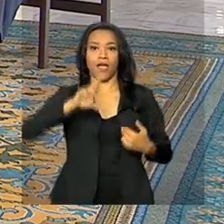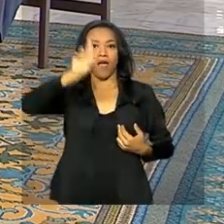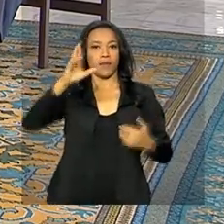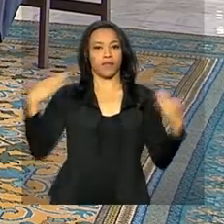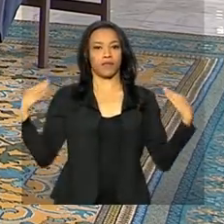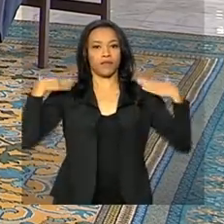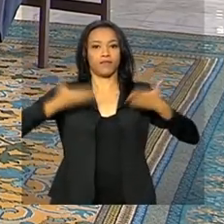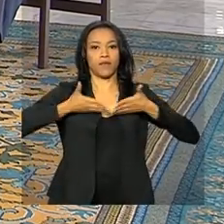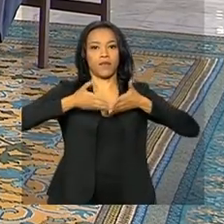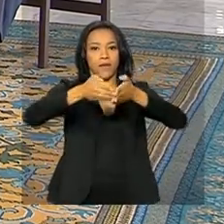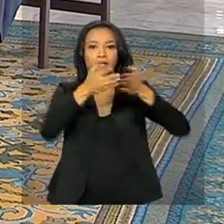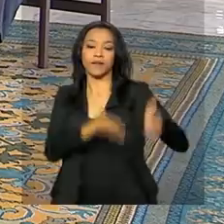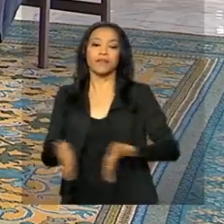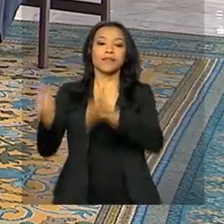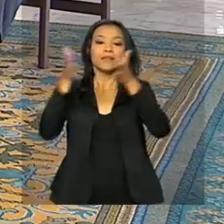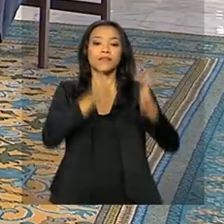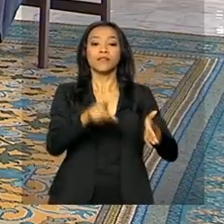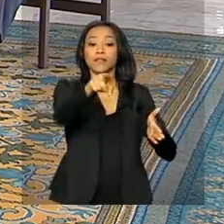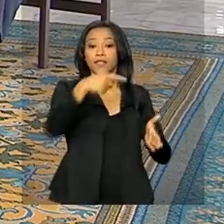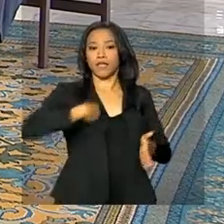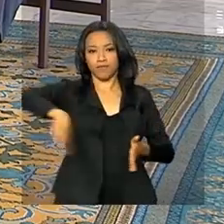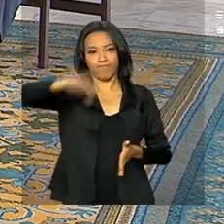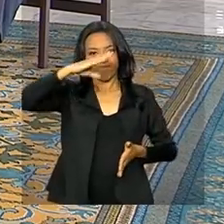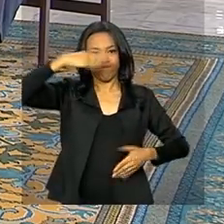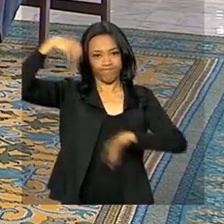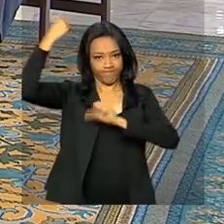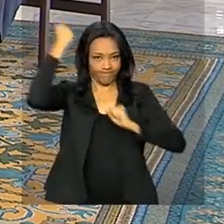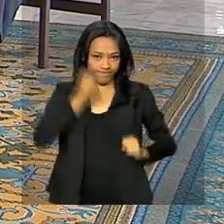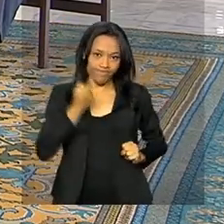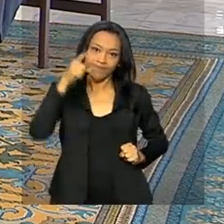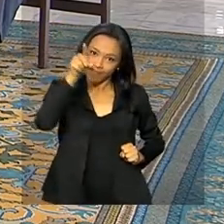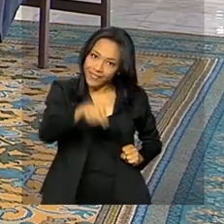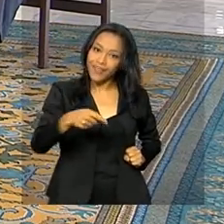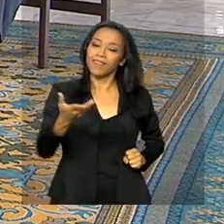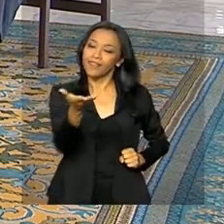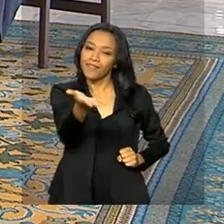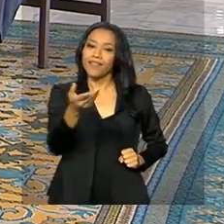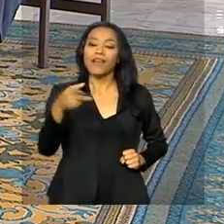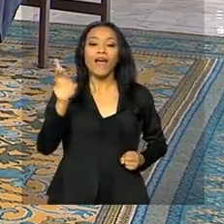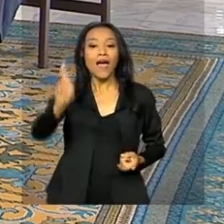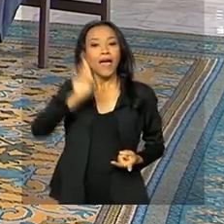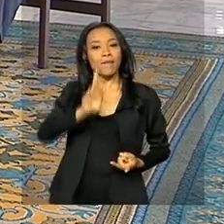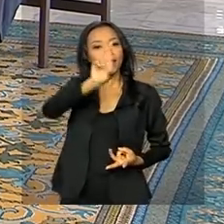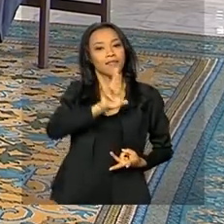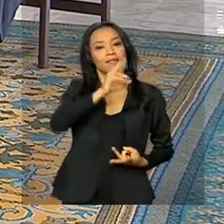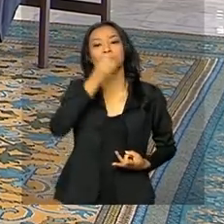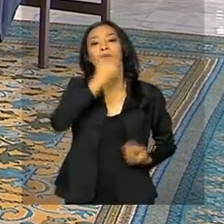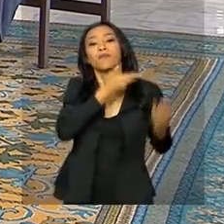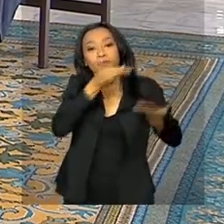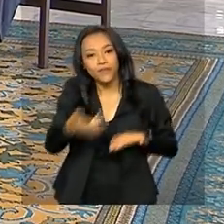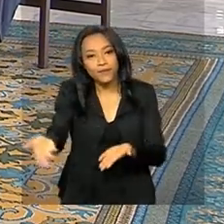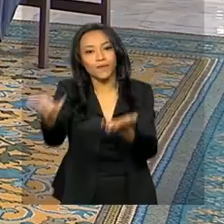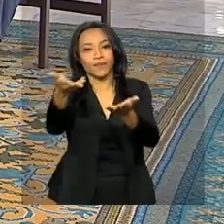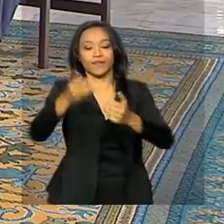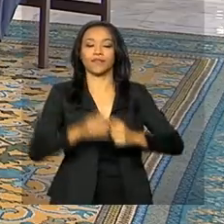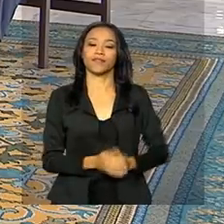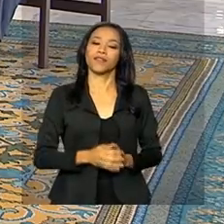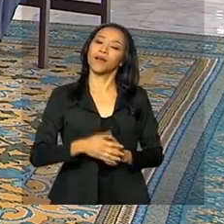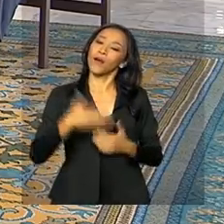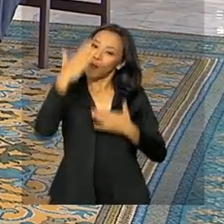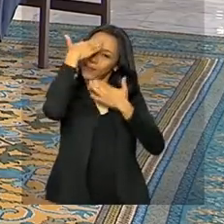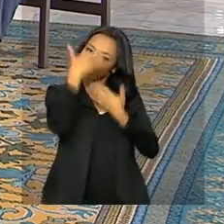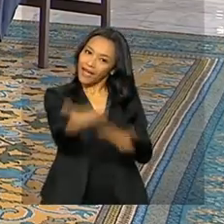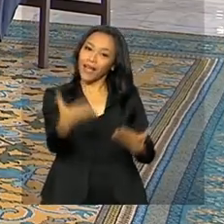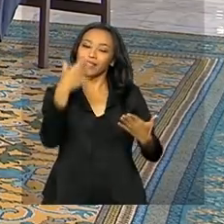e o coronel Demuth, do Comando Militar do Planalto, representando o Exército. Sejam todos muito bem-vindos. Muito obrigado pela presença e